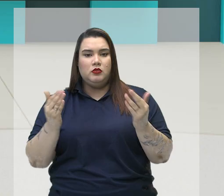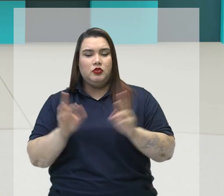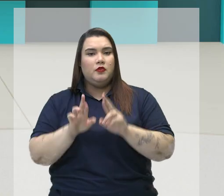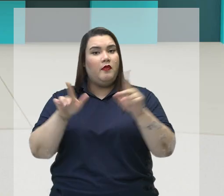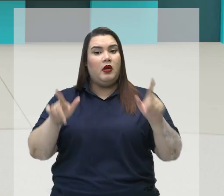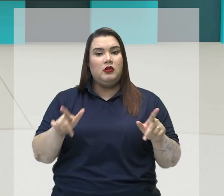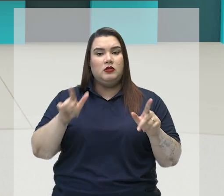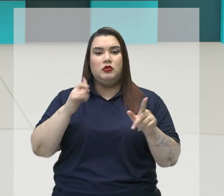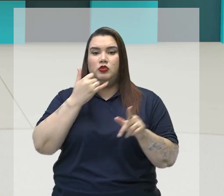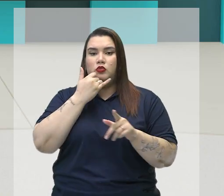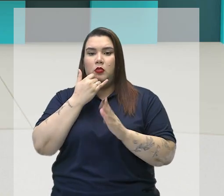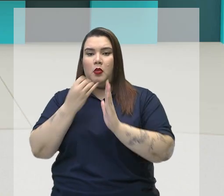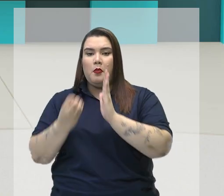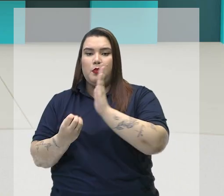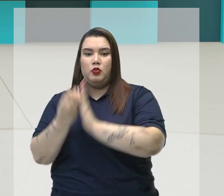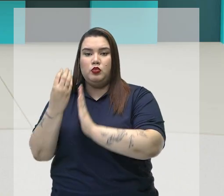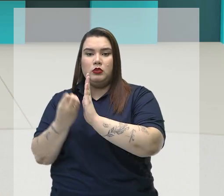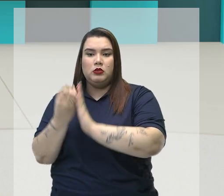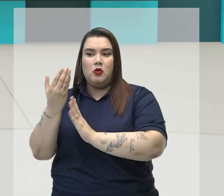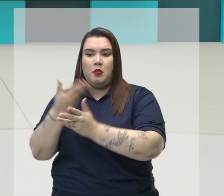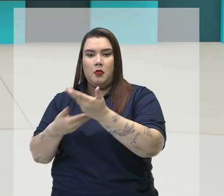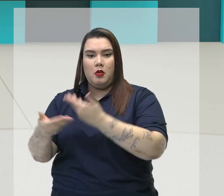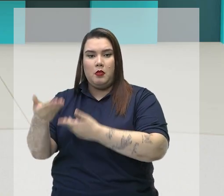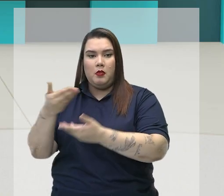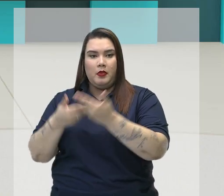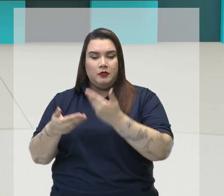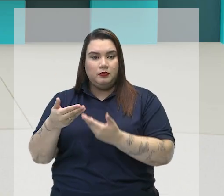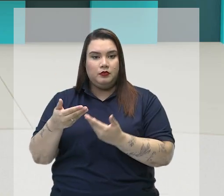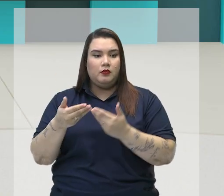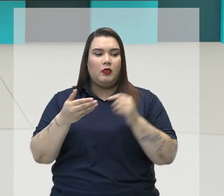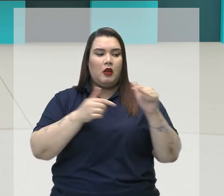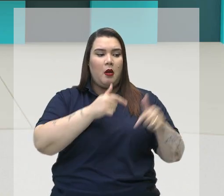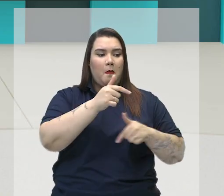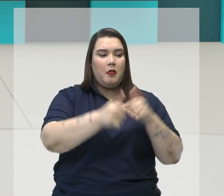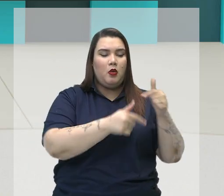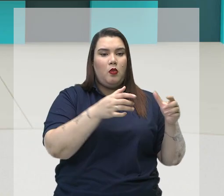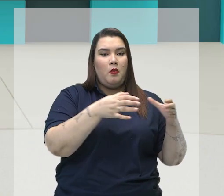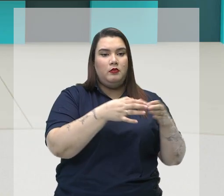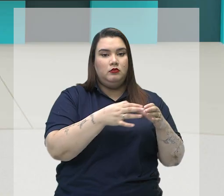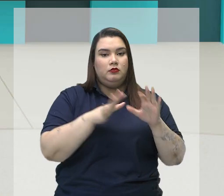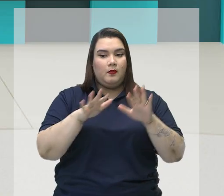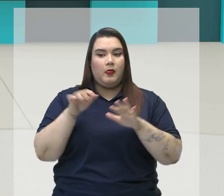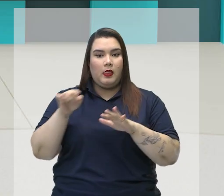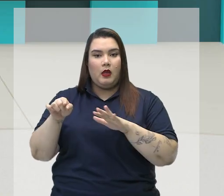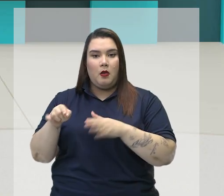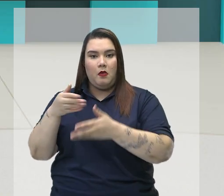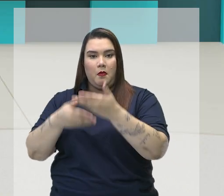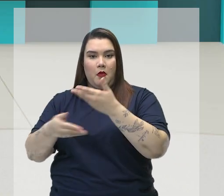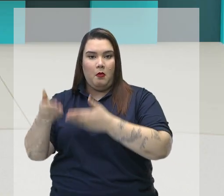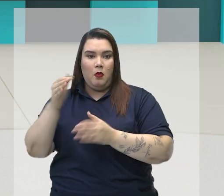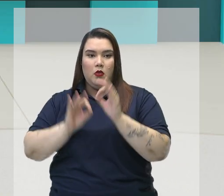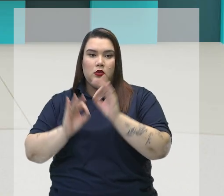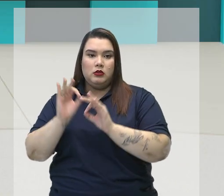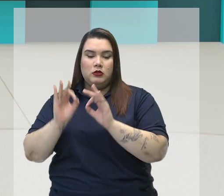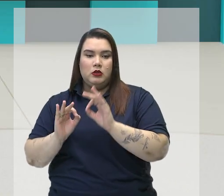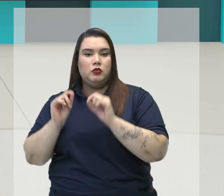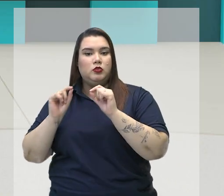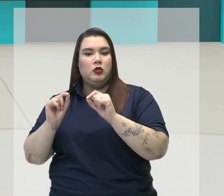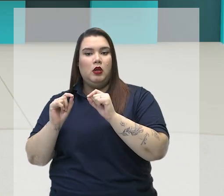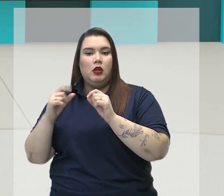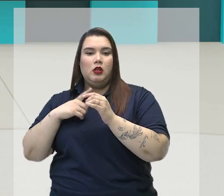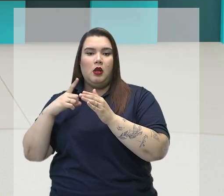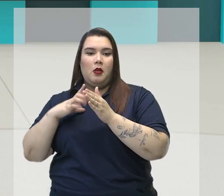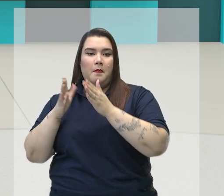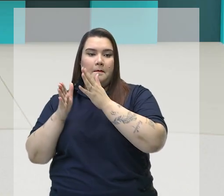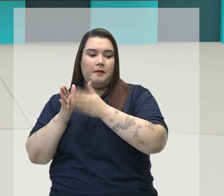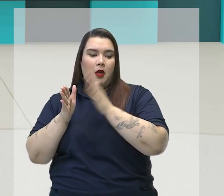colaborativo e trabalho em grupo? Olha só, na colaboração, o processo ele é mais horizontal. E ali a